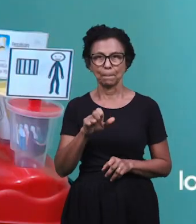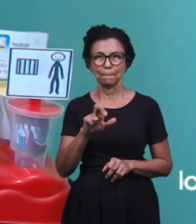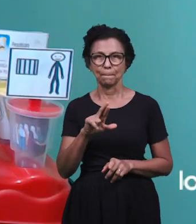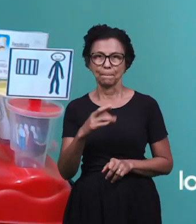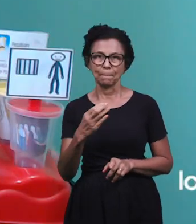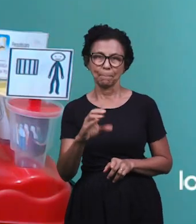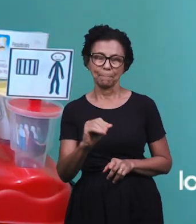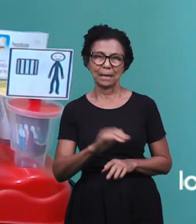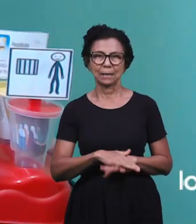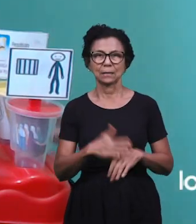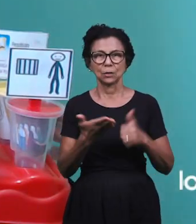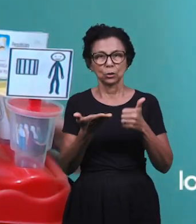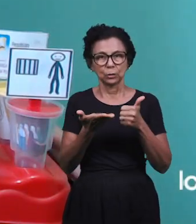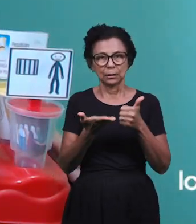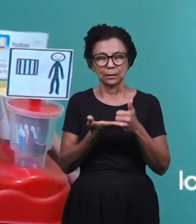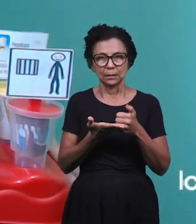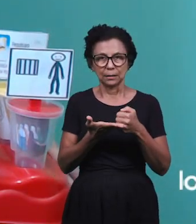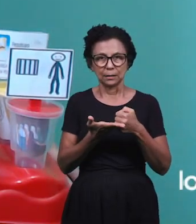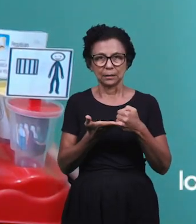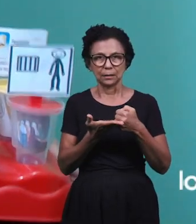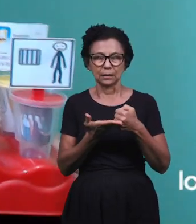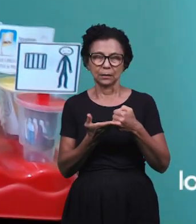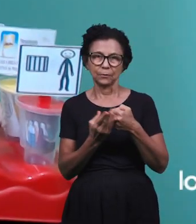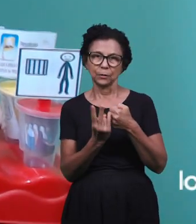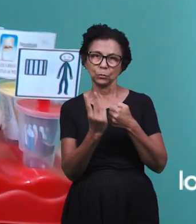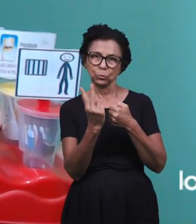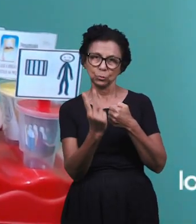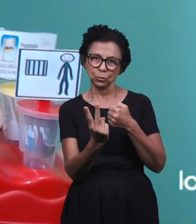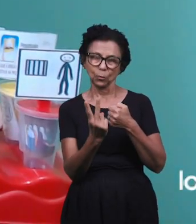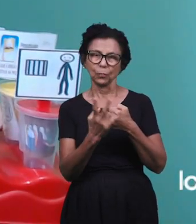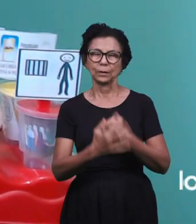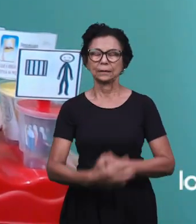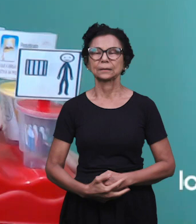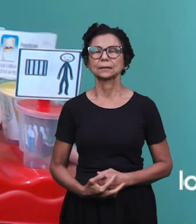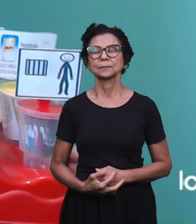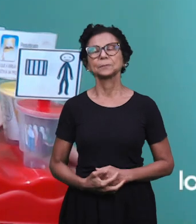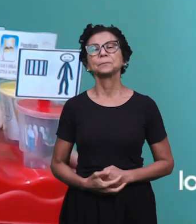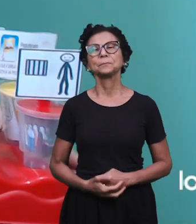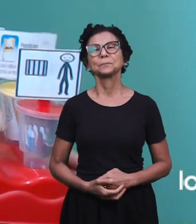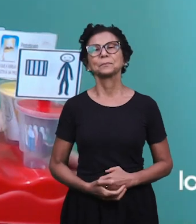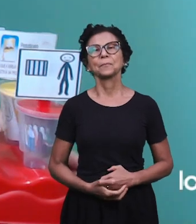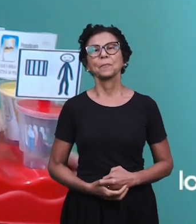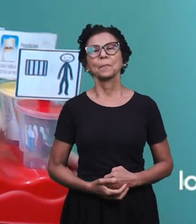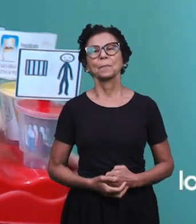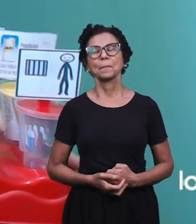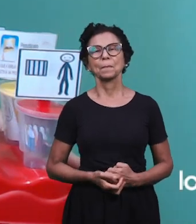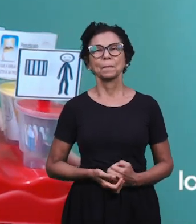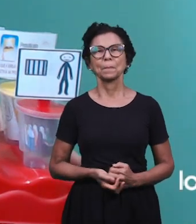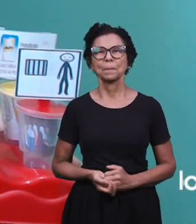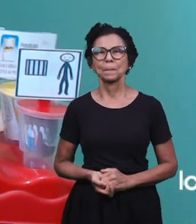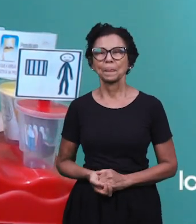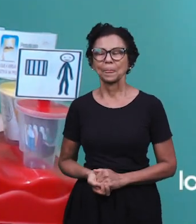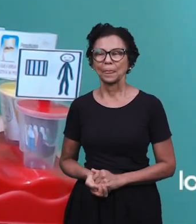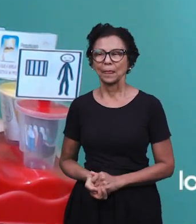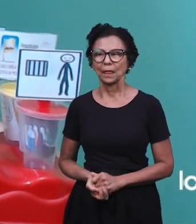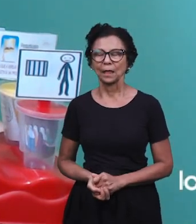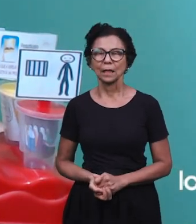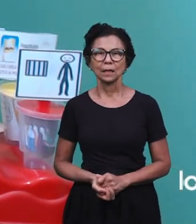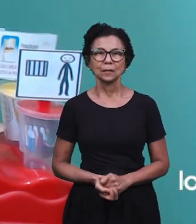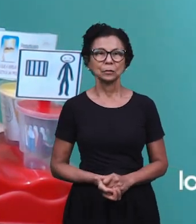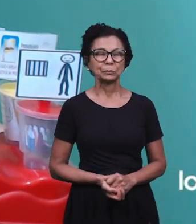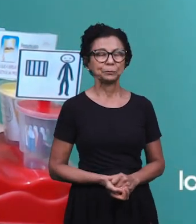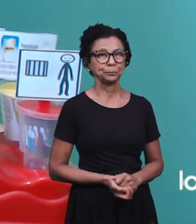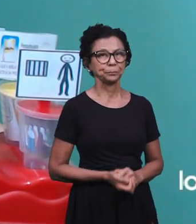usando o nível 2, com esse recurso que eu vou trazer aqui para os irmãos, tá? Falar um pouquinho dele já.